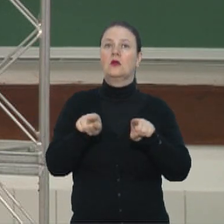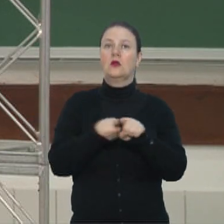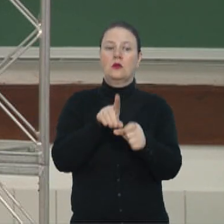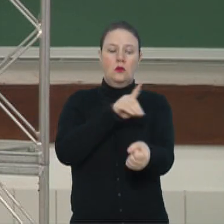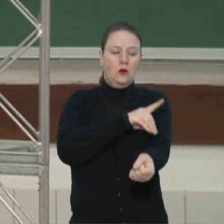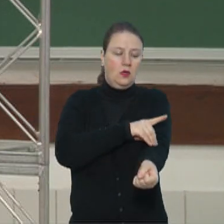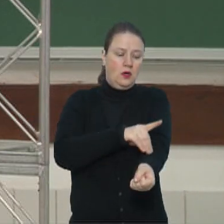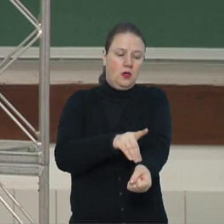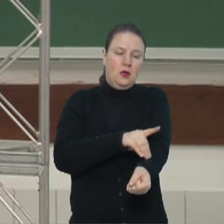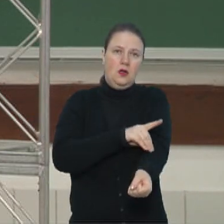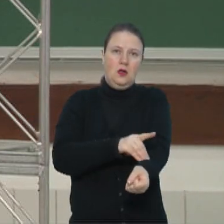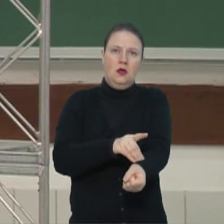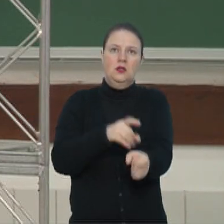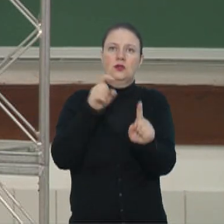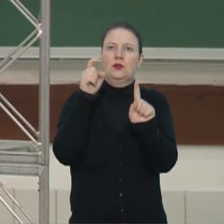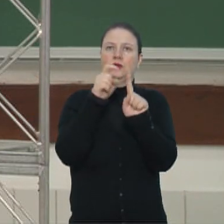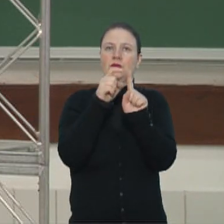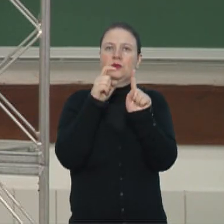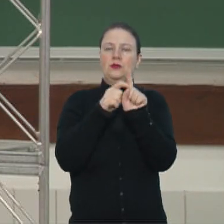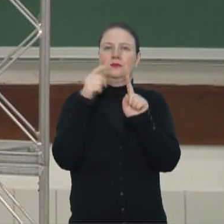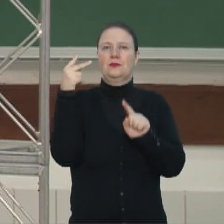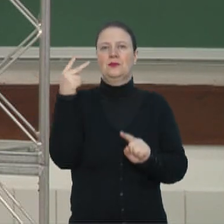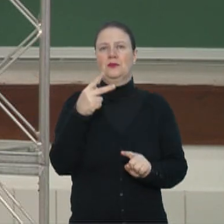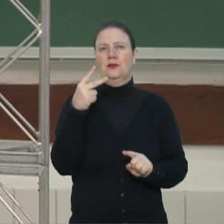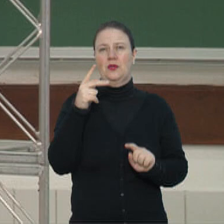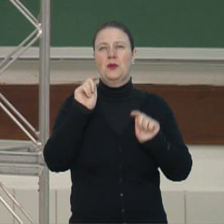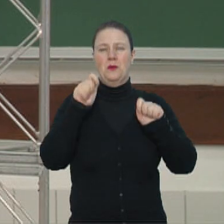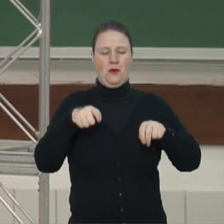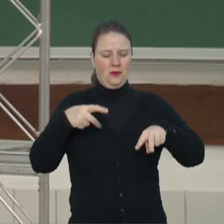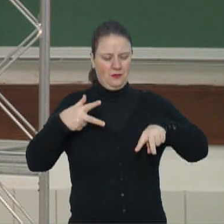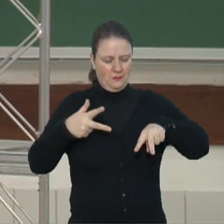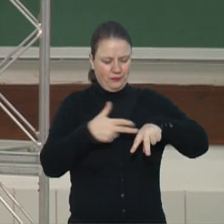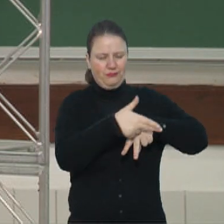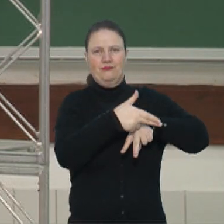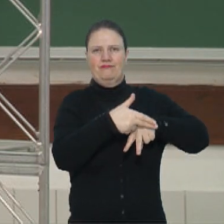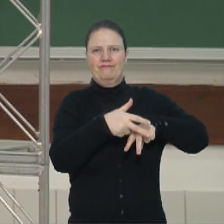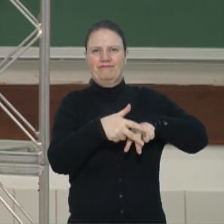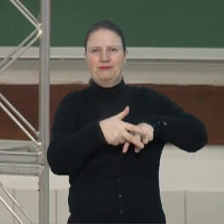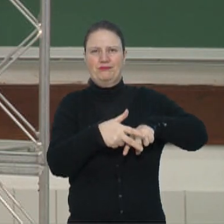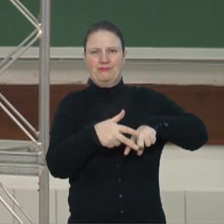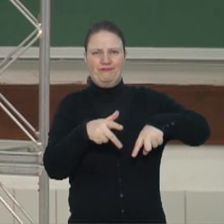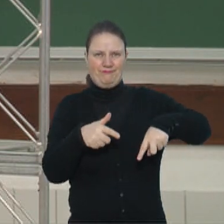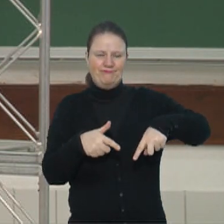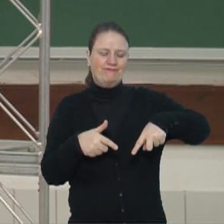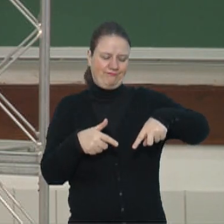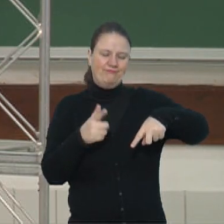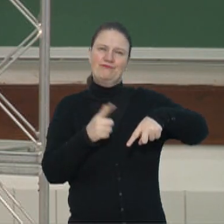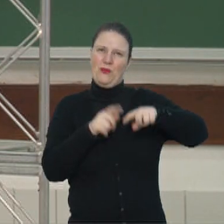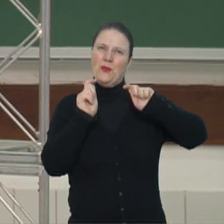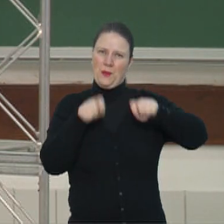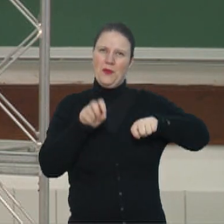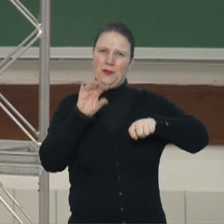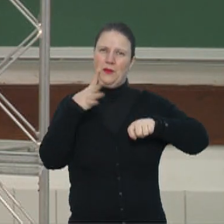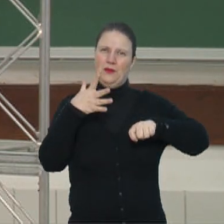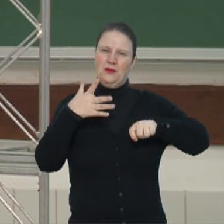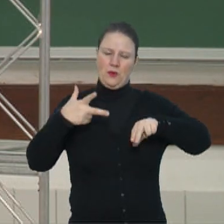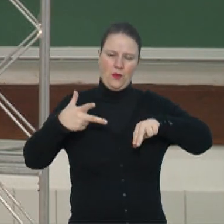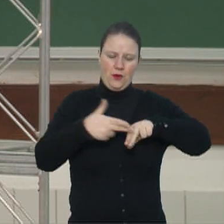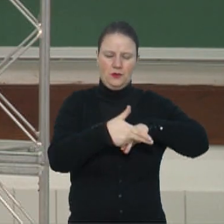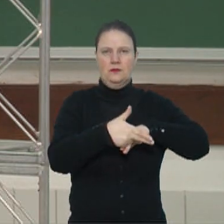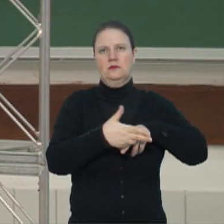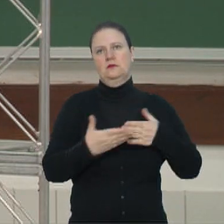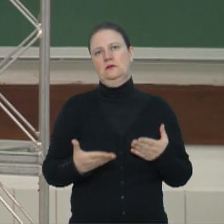do tipo 2, que levam a amputações. Então, o refrigerante ou o excesso